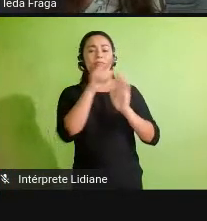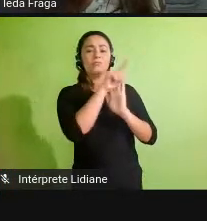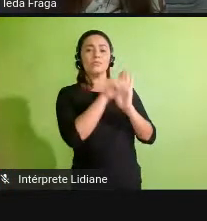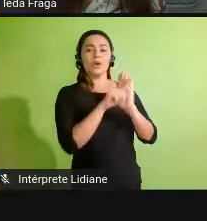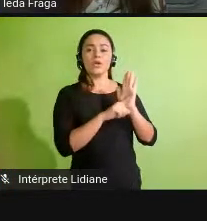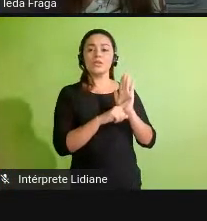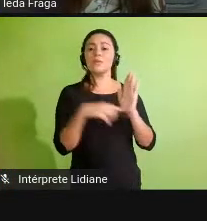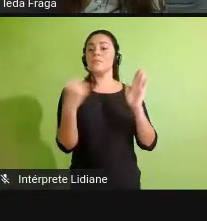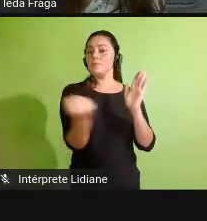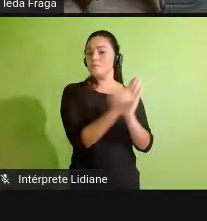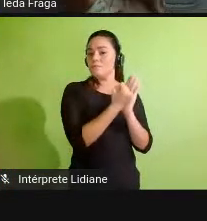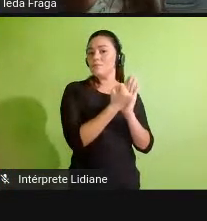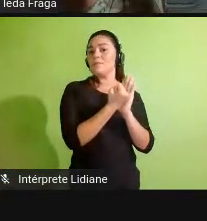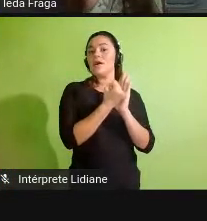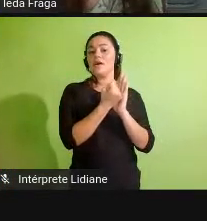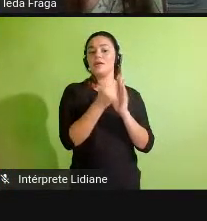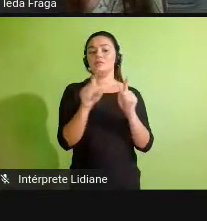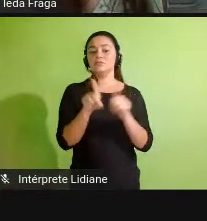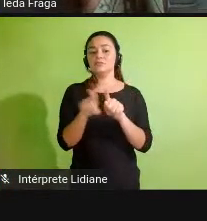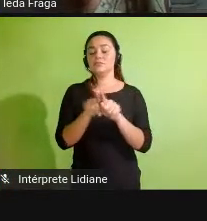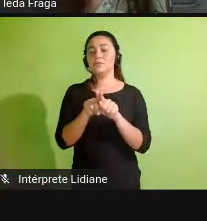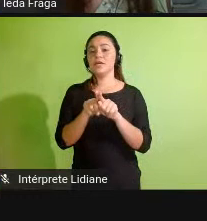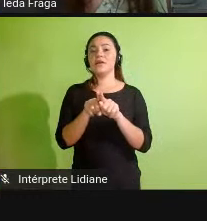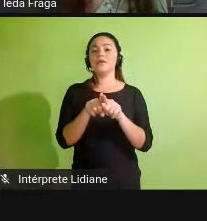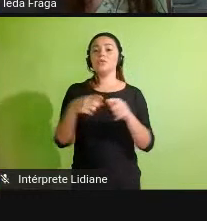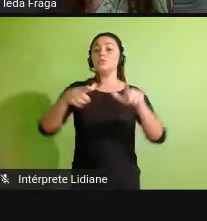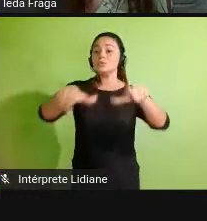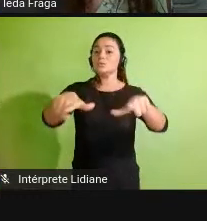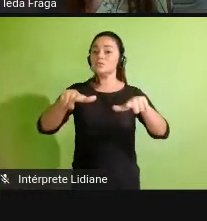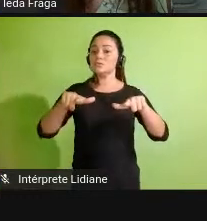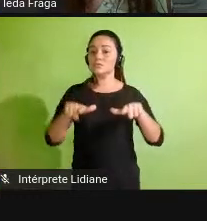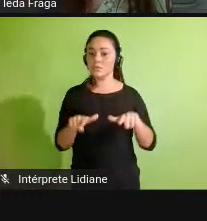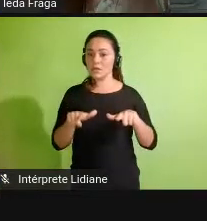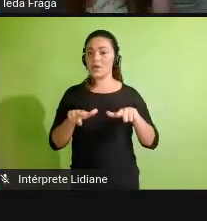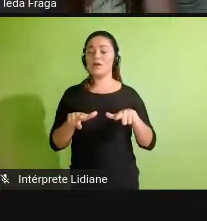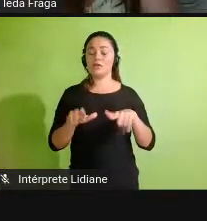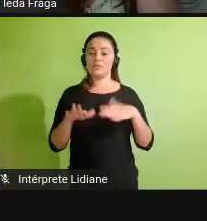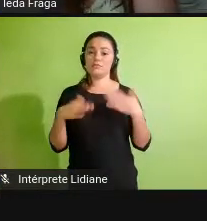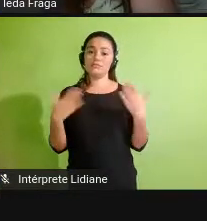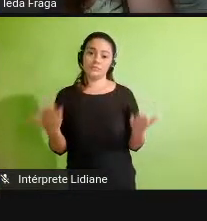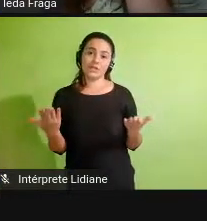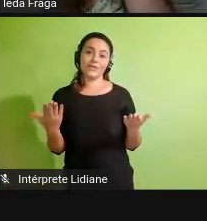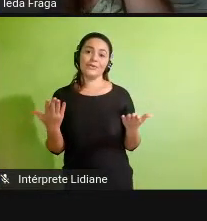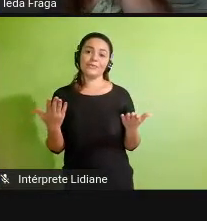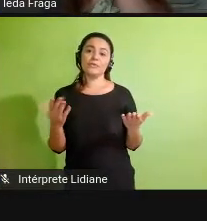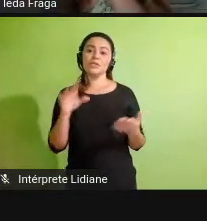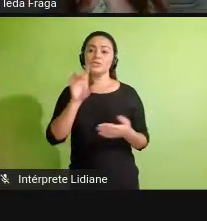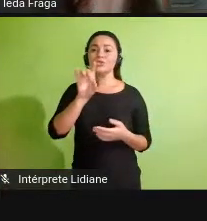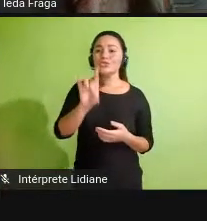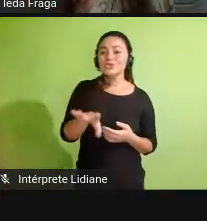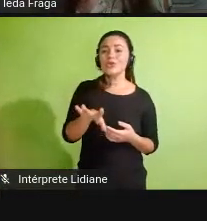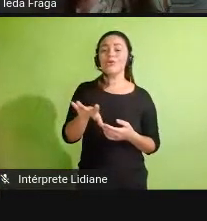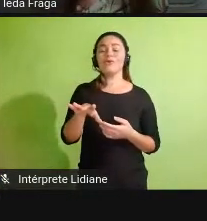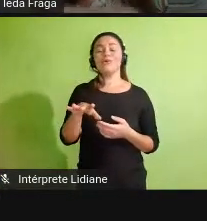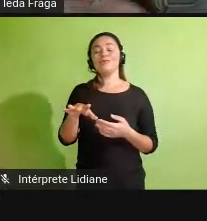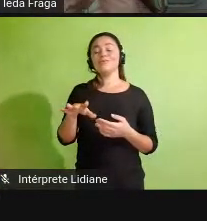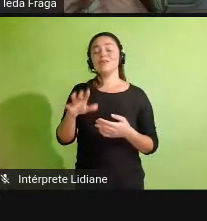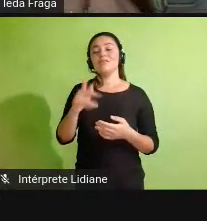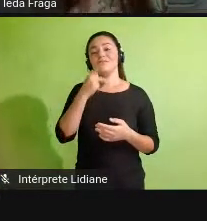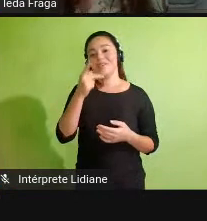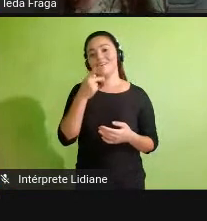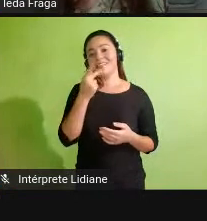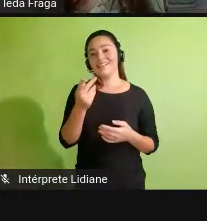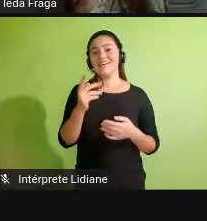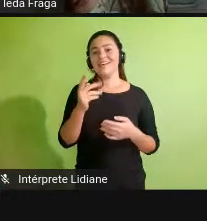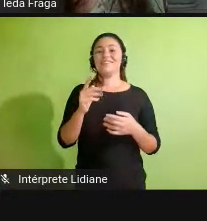de tudo, o certificado, né? Então, só para dizer, assim, que é uma honra poder ter